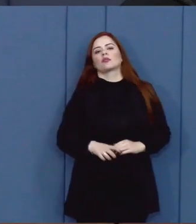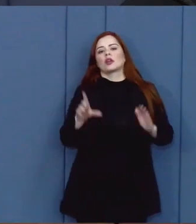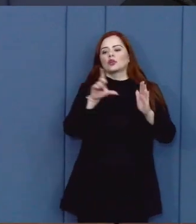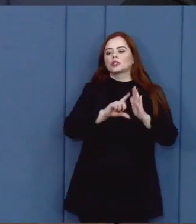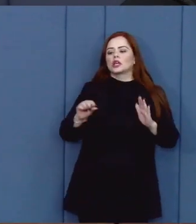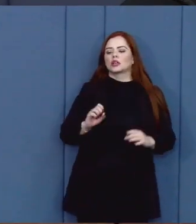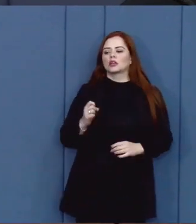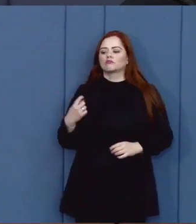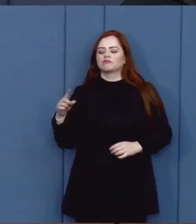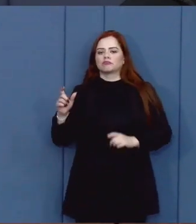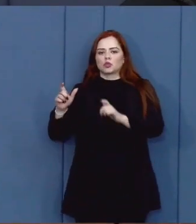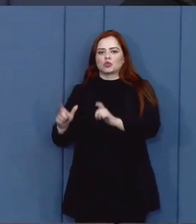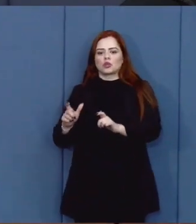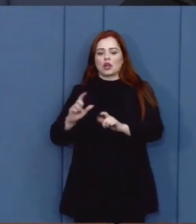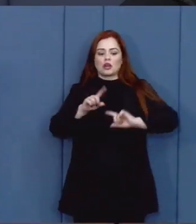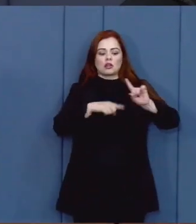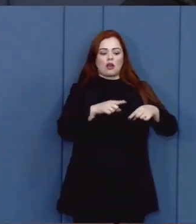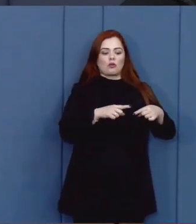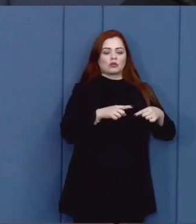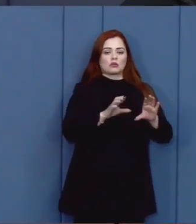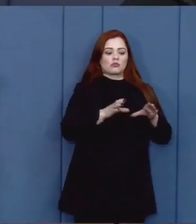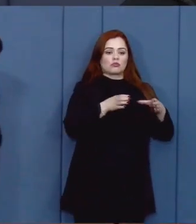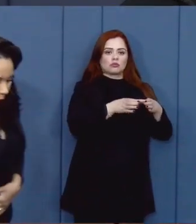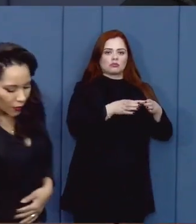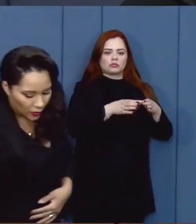e também garantia, e assim por diante,